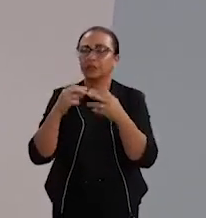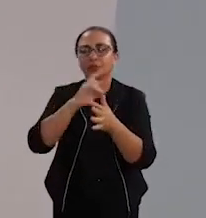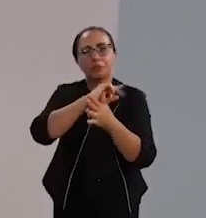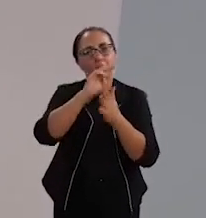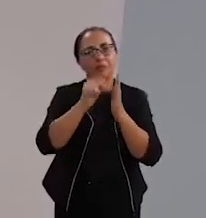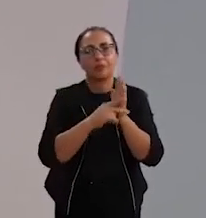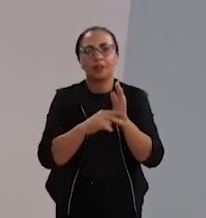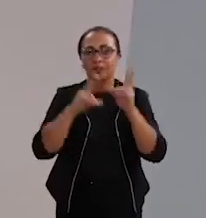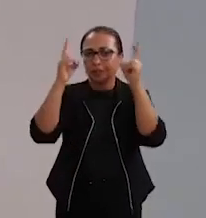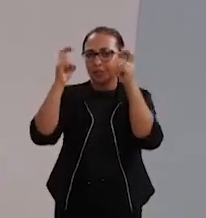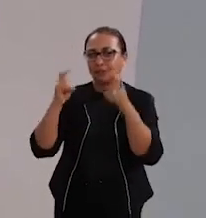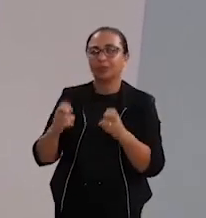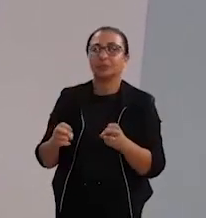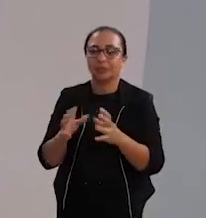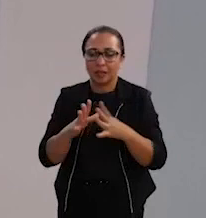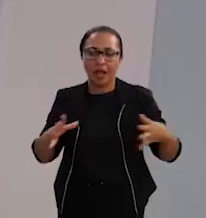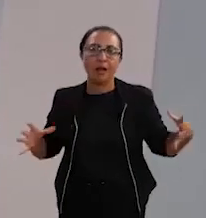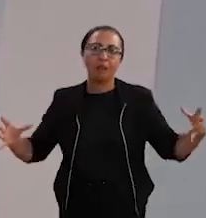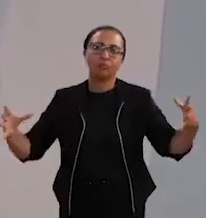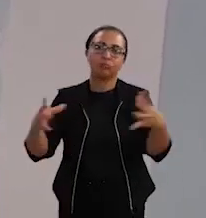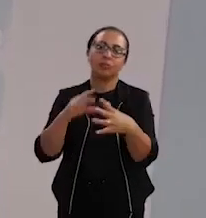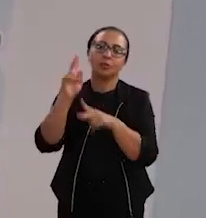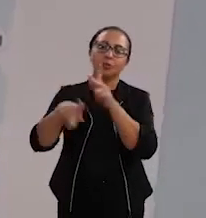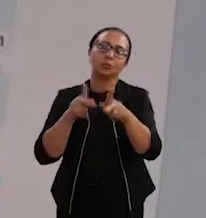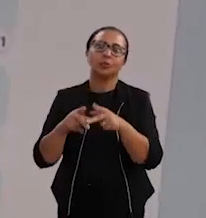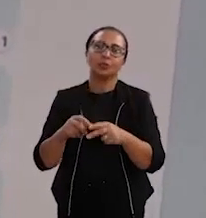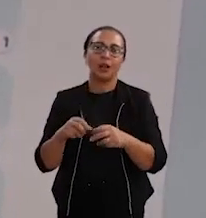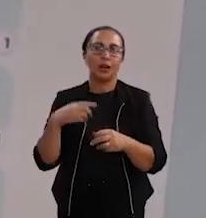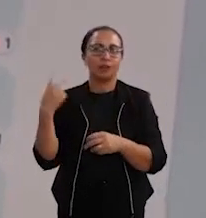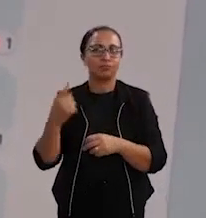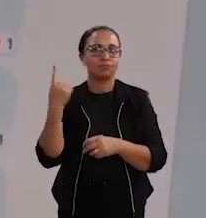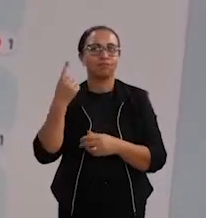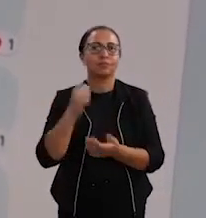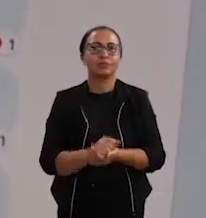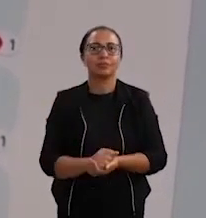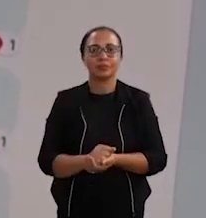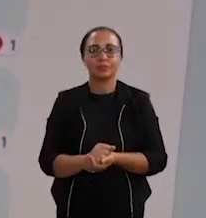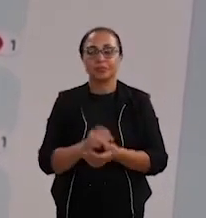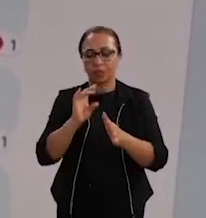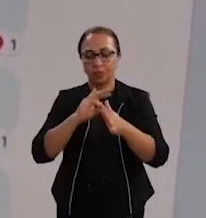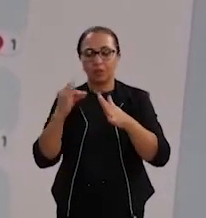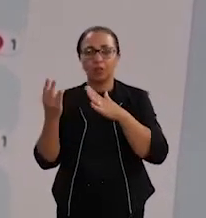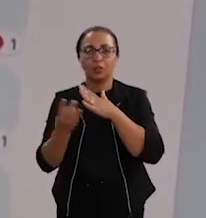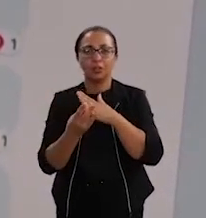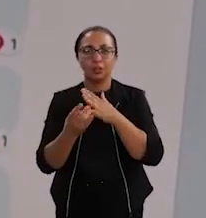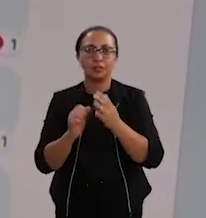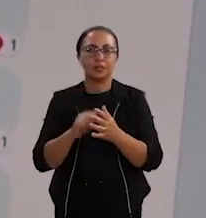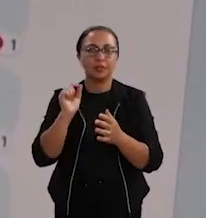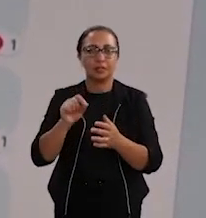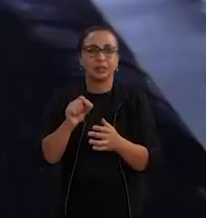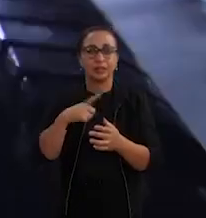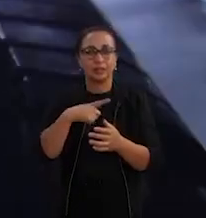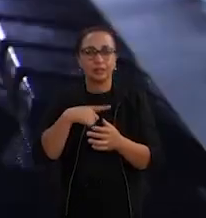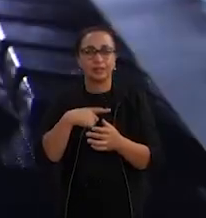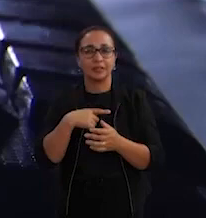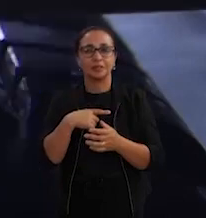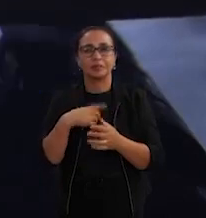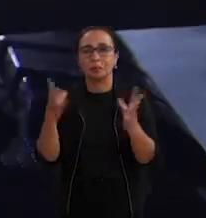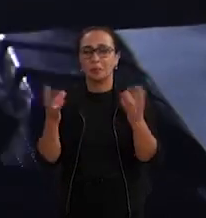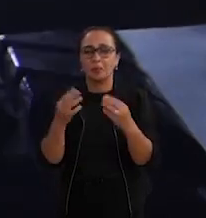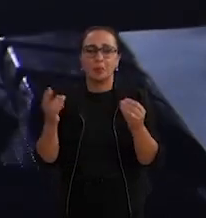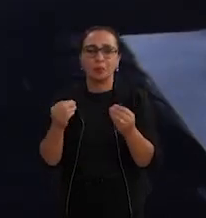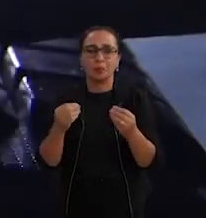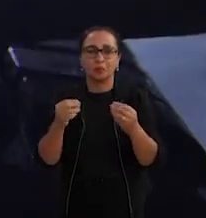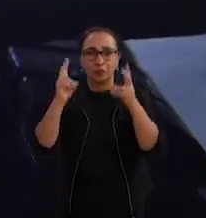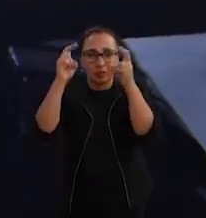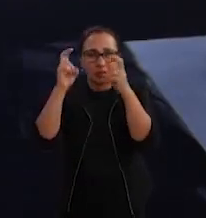e falar sobre vários temas e abrange um público muito grande. Então, é uma rede social que